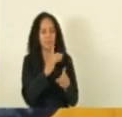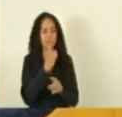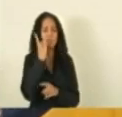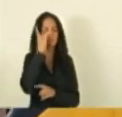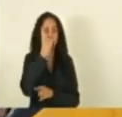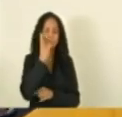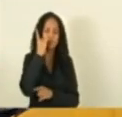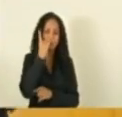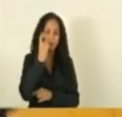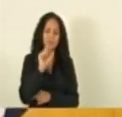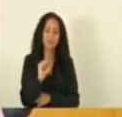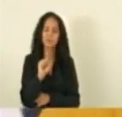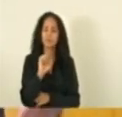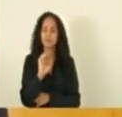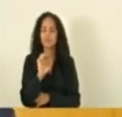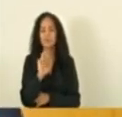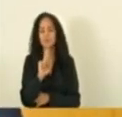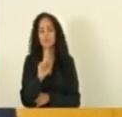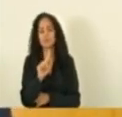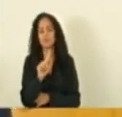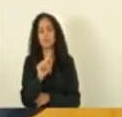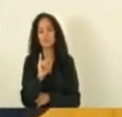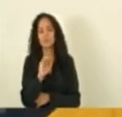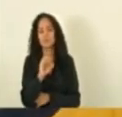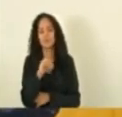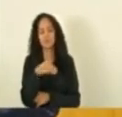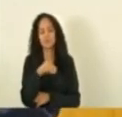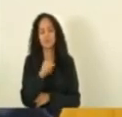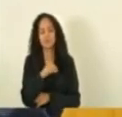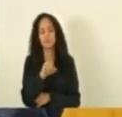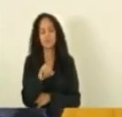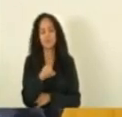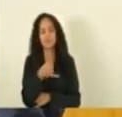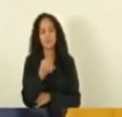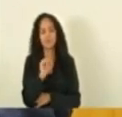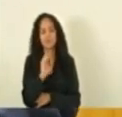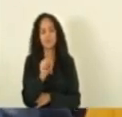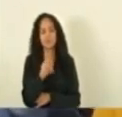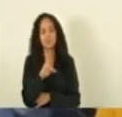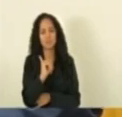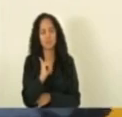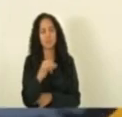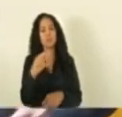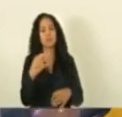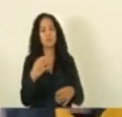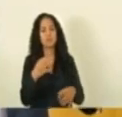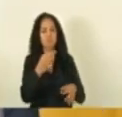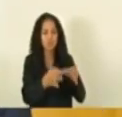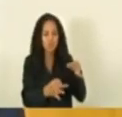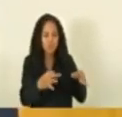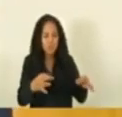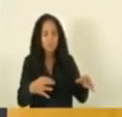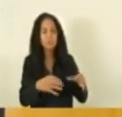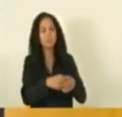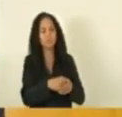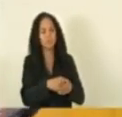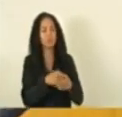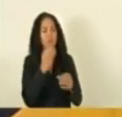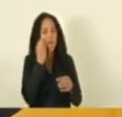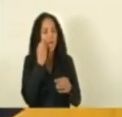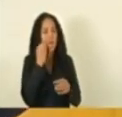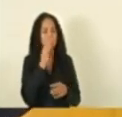deputado Sérgio Majeski, que foi preciso judicializar aqui no Tribunal de Contas do Estado e,